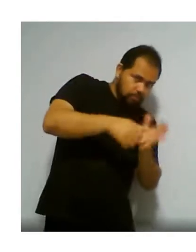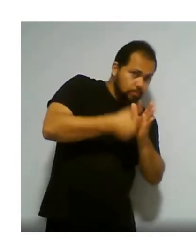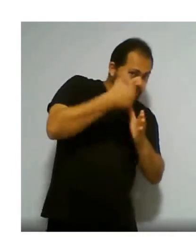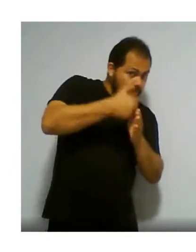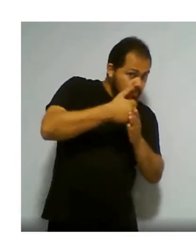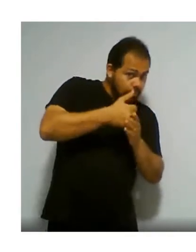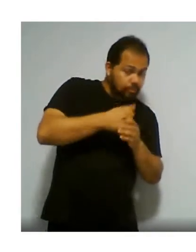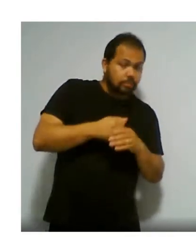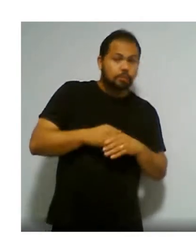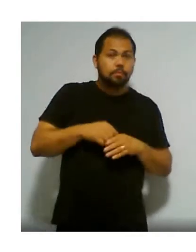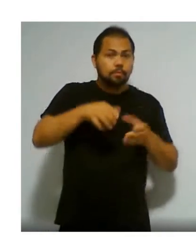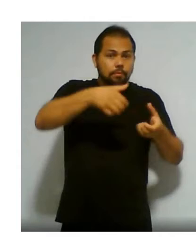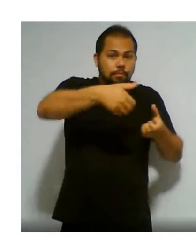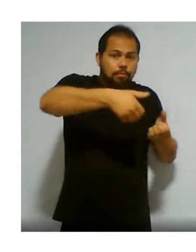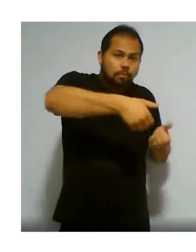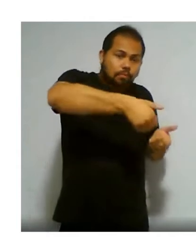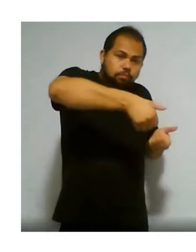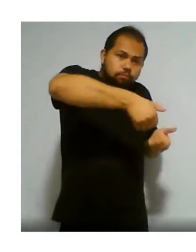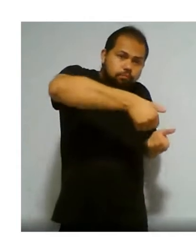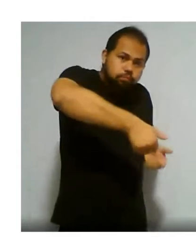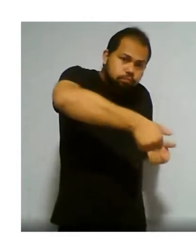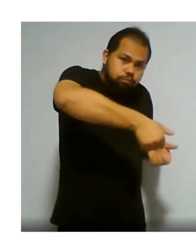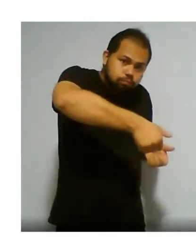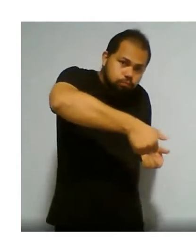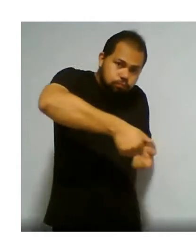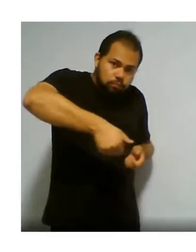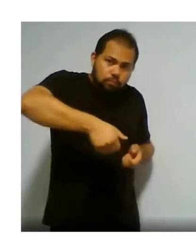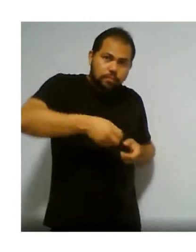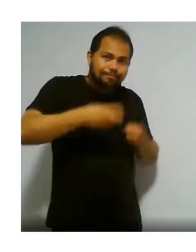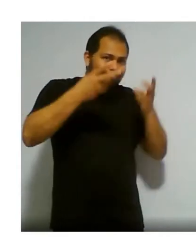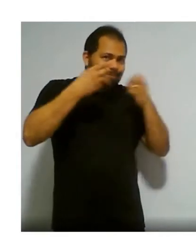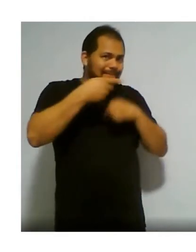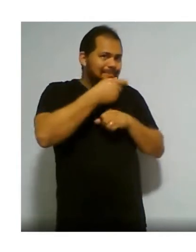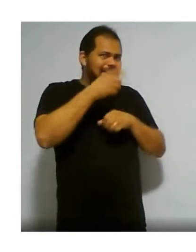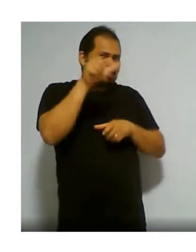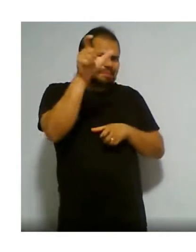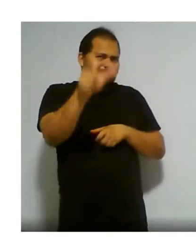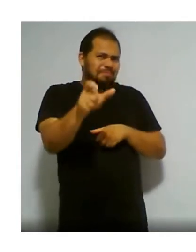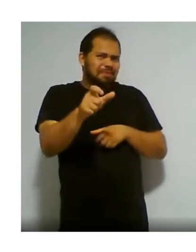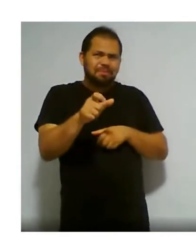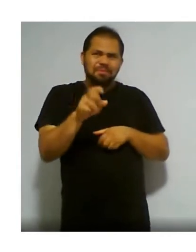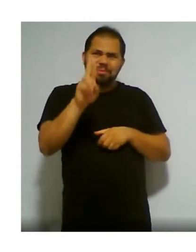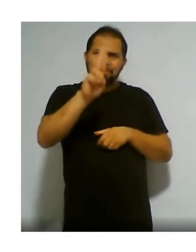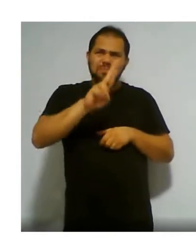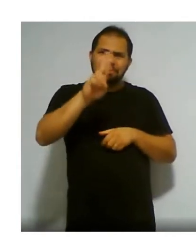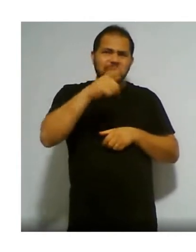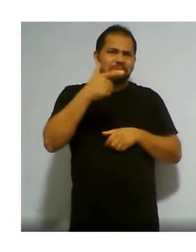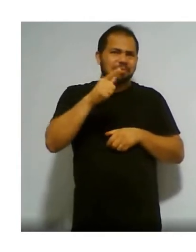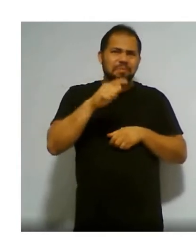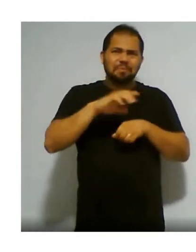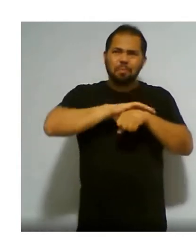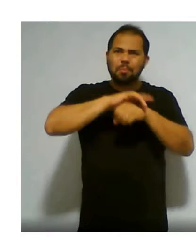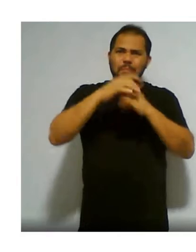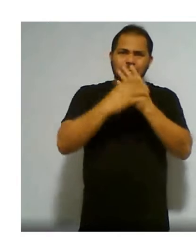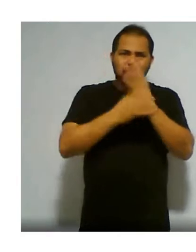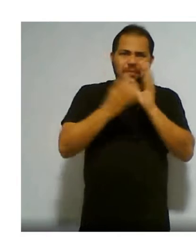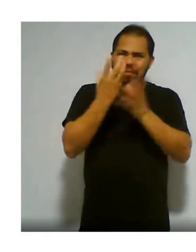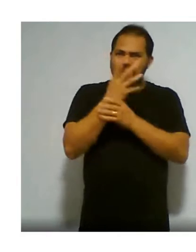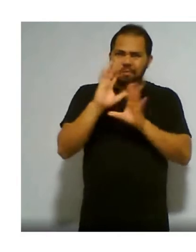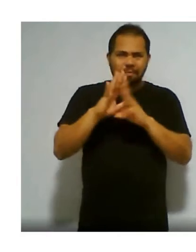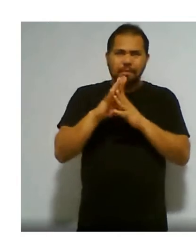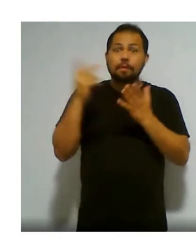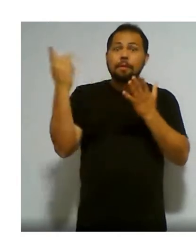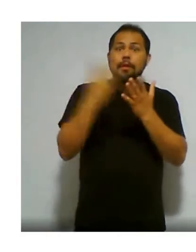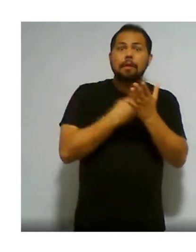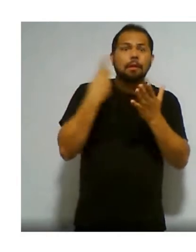A pessoa nesse exemplo não está usando nem luva nem a pulseira, está errado, né? Então, embora ela só esteja tirando a tampa, é